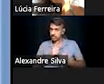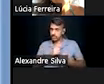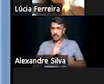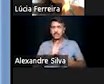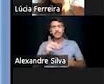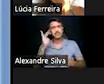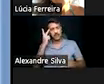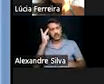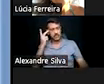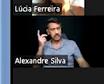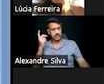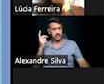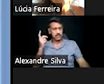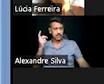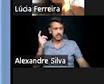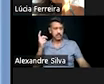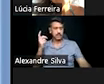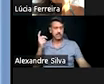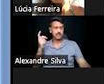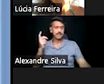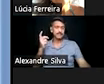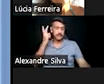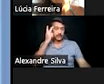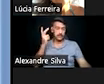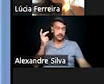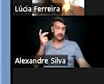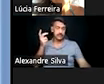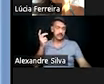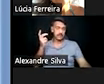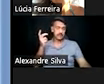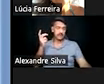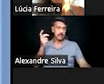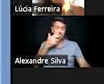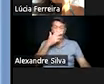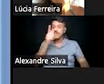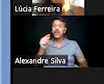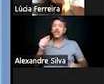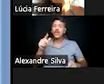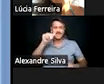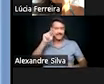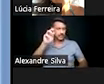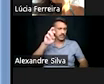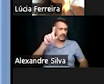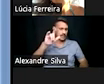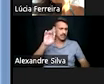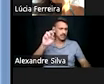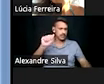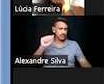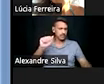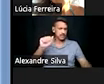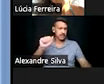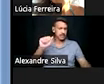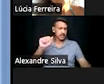vão ajudar o naturalista a descrever. Então, o naturalista faz esse processo da descrição, essa coisa